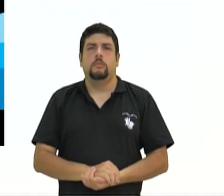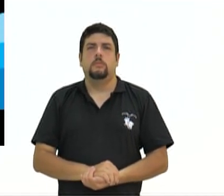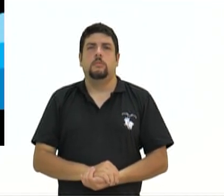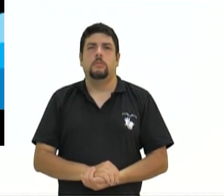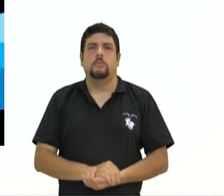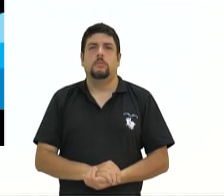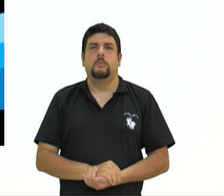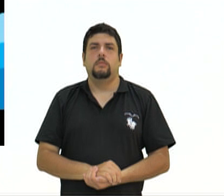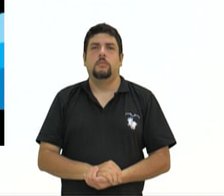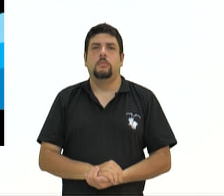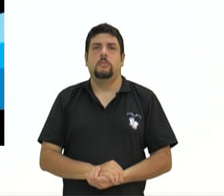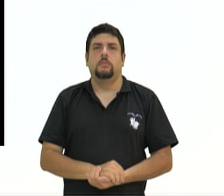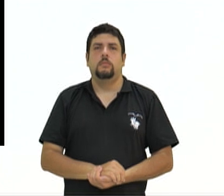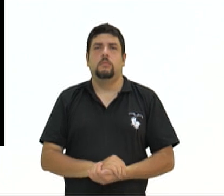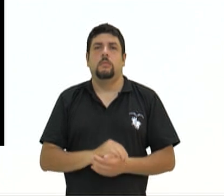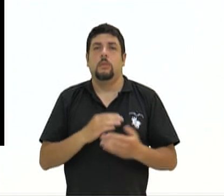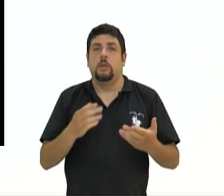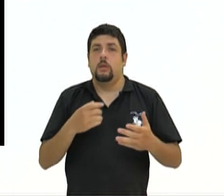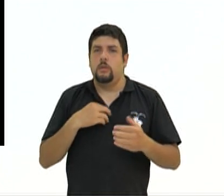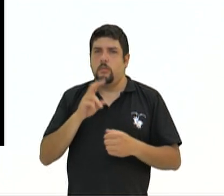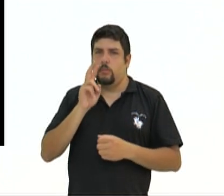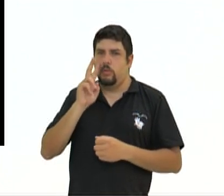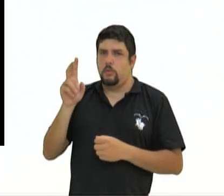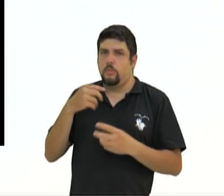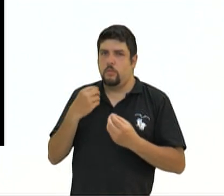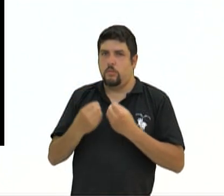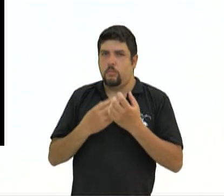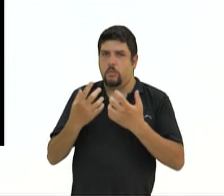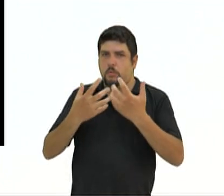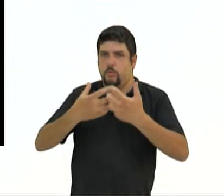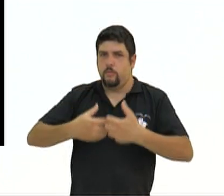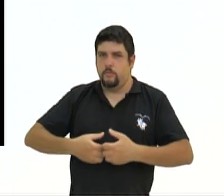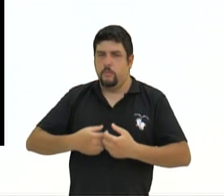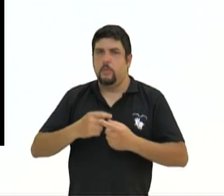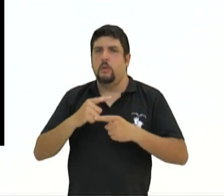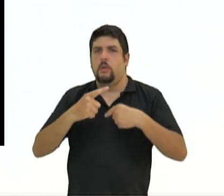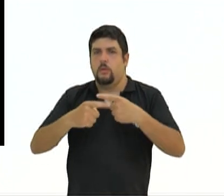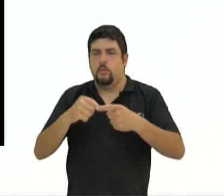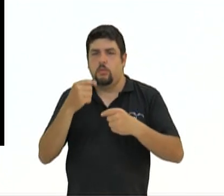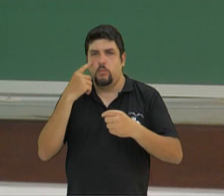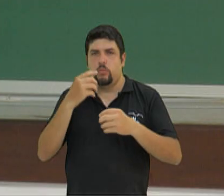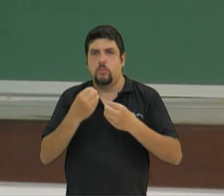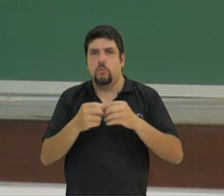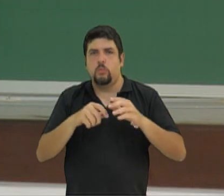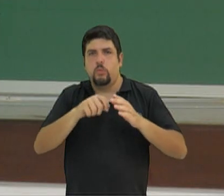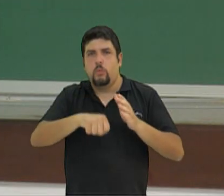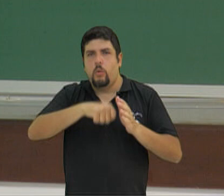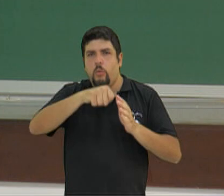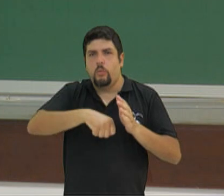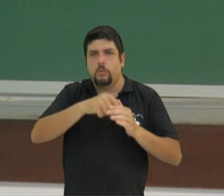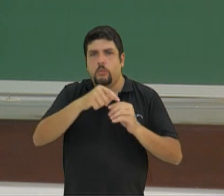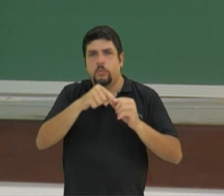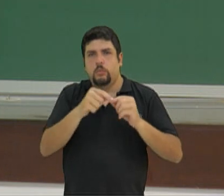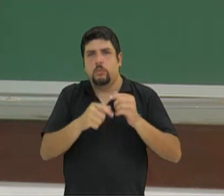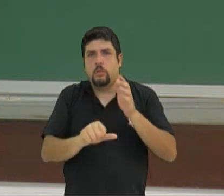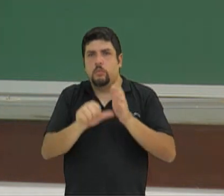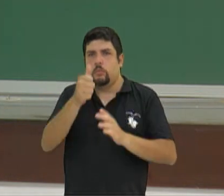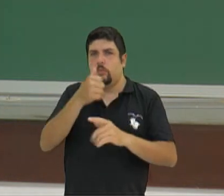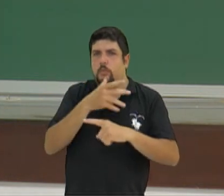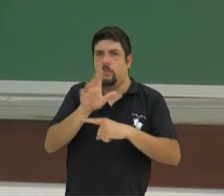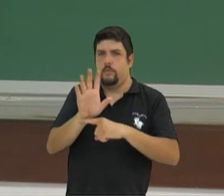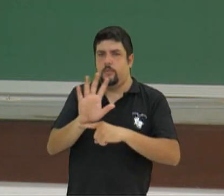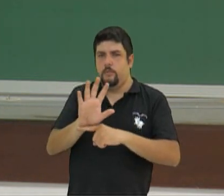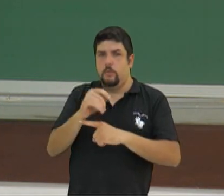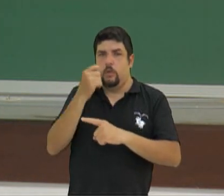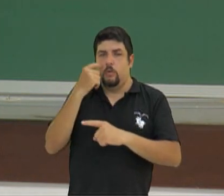Então aí, né, a gente viu aí como é que funcionava, daqui a pouco a gente vai ver o filme em si, o primeiro filme exibido, tudo, né, você viu